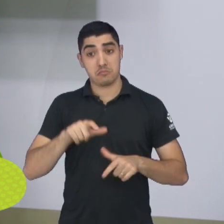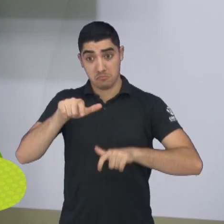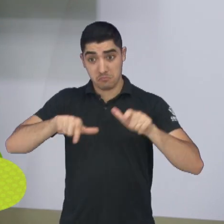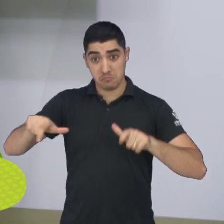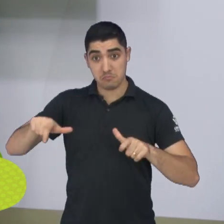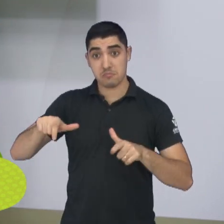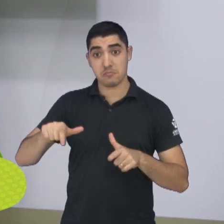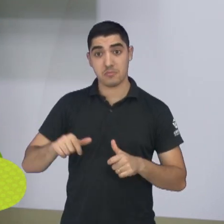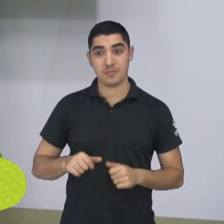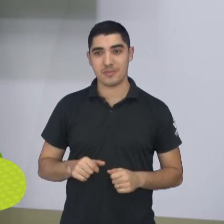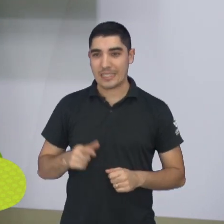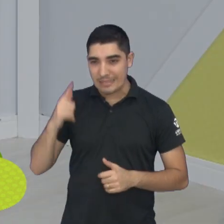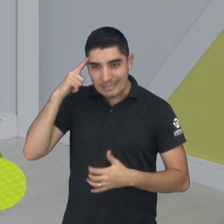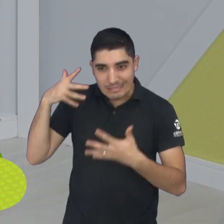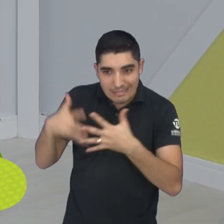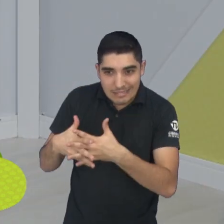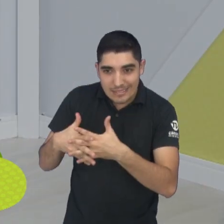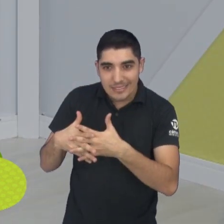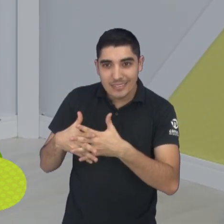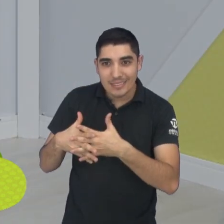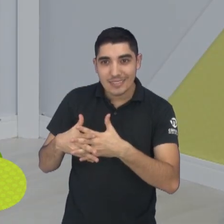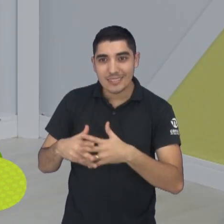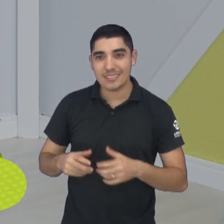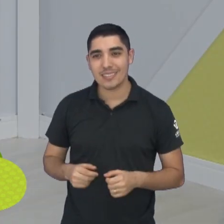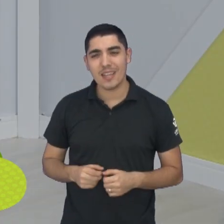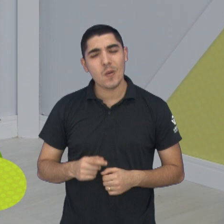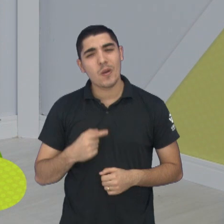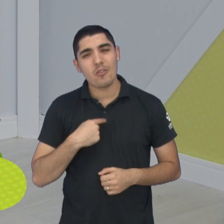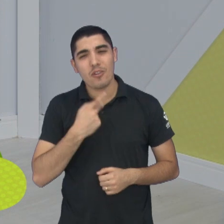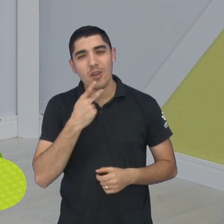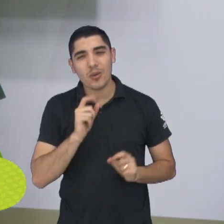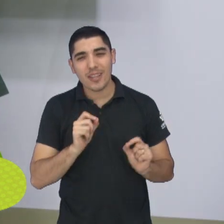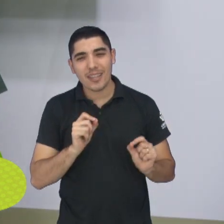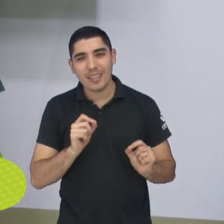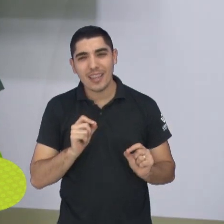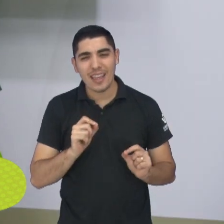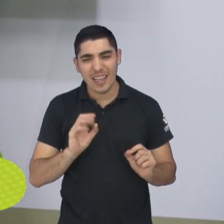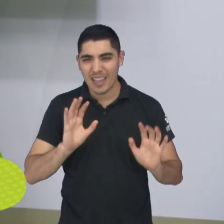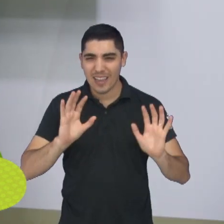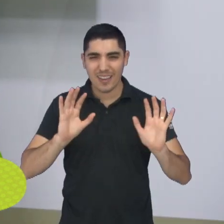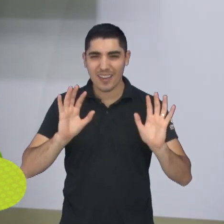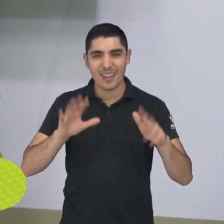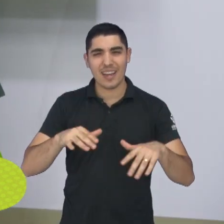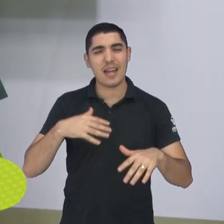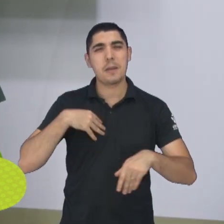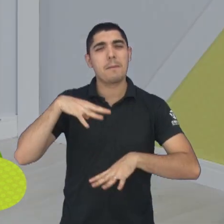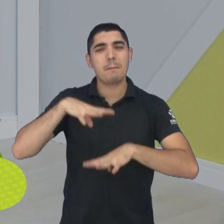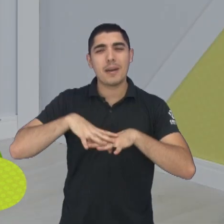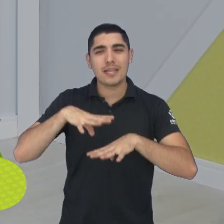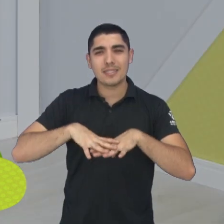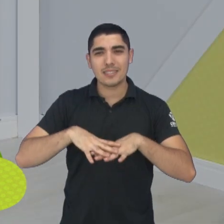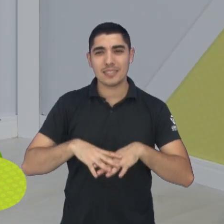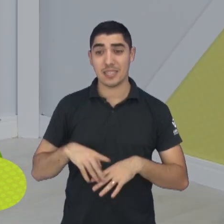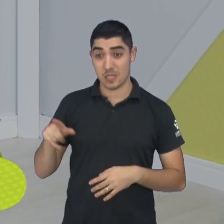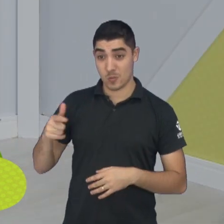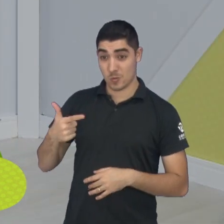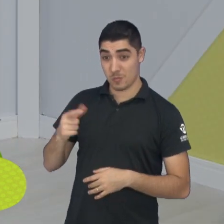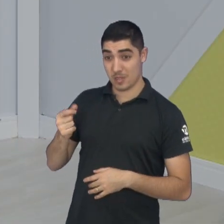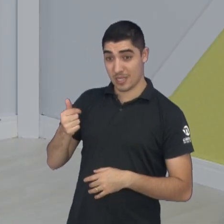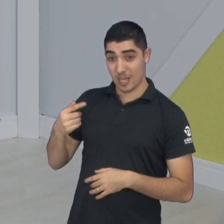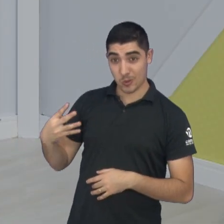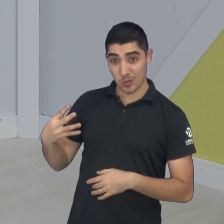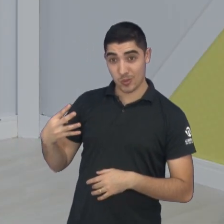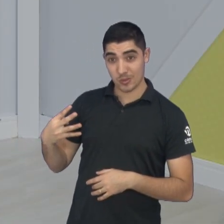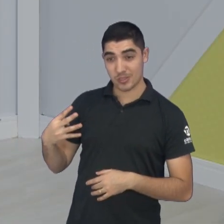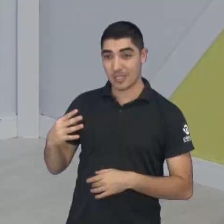pessoal... 9 é isso? Não sei. Agora não sei, enfim, a minha matemática é ruim. 2014 e 2024 são